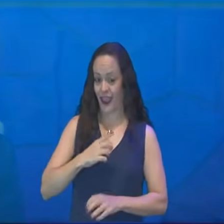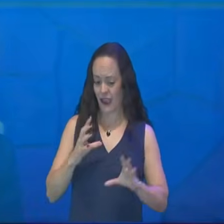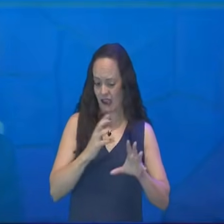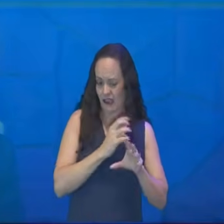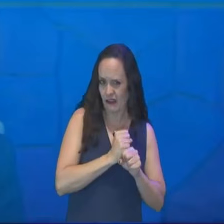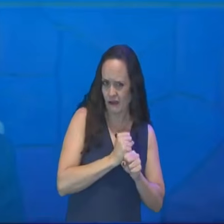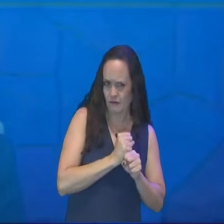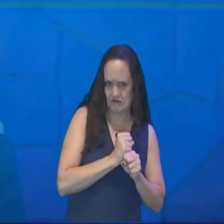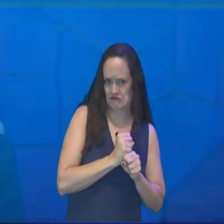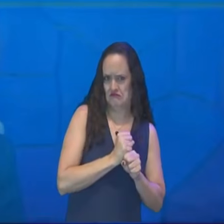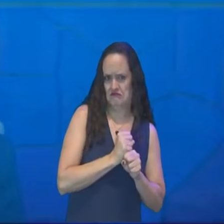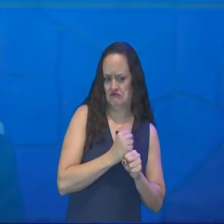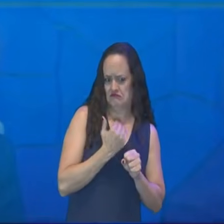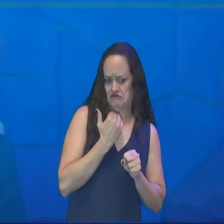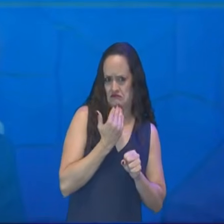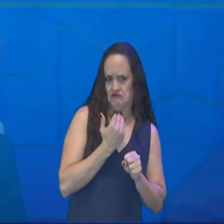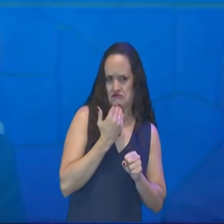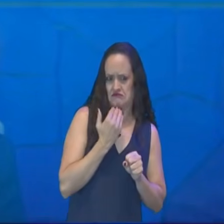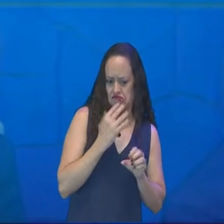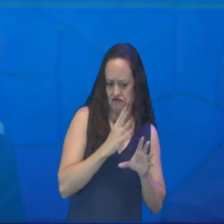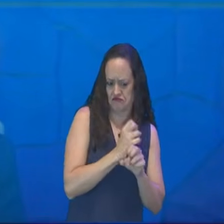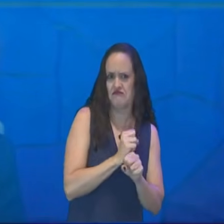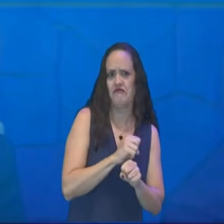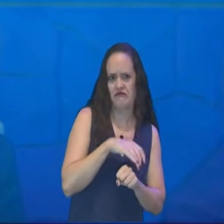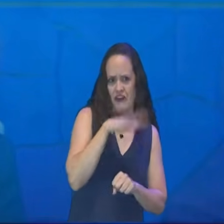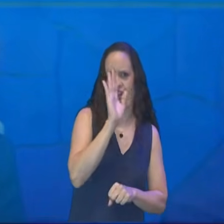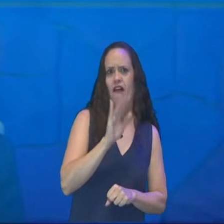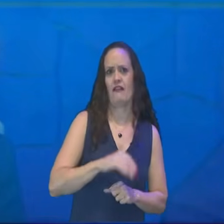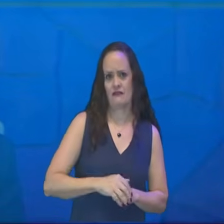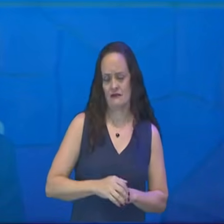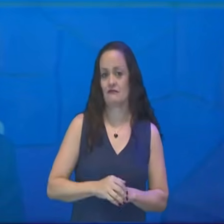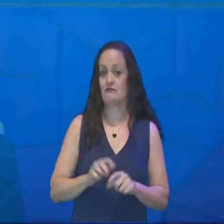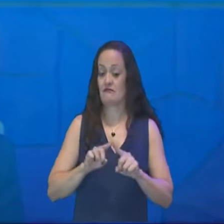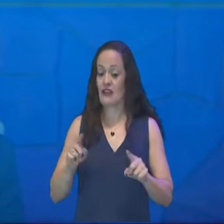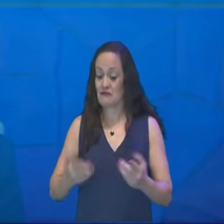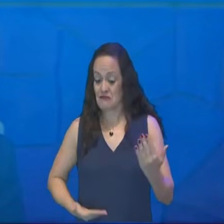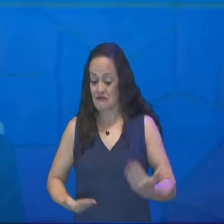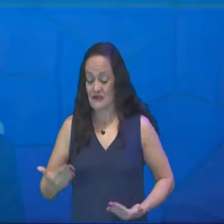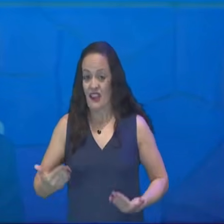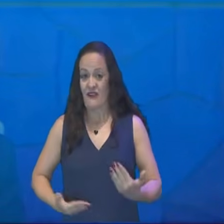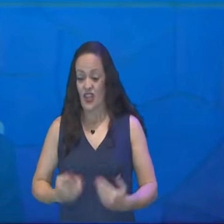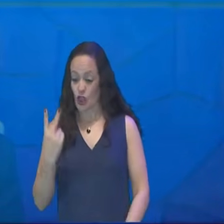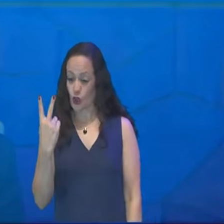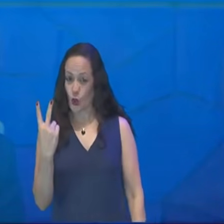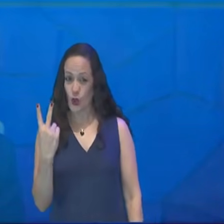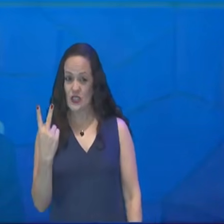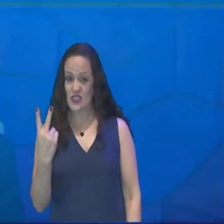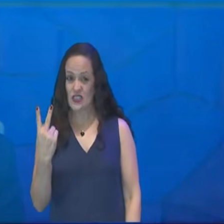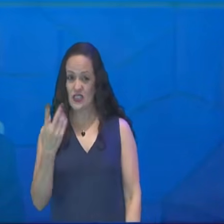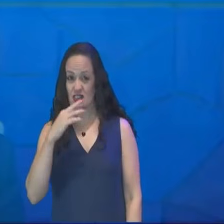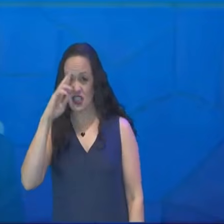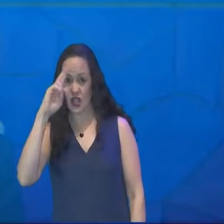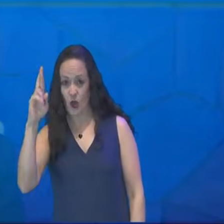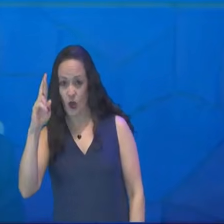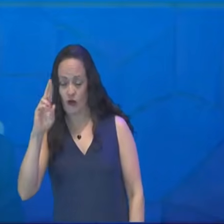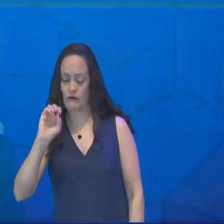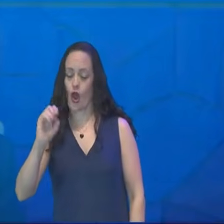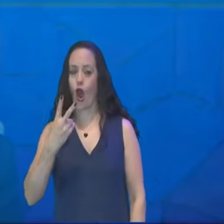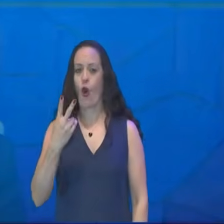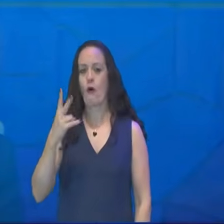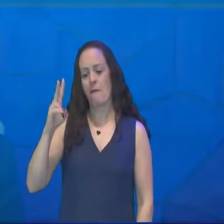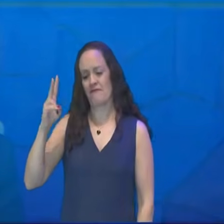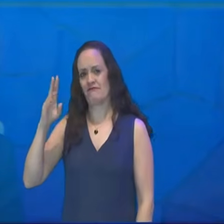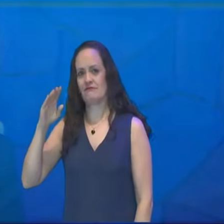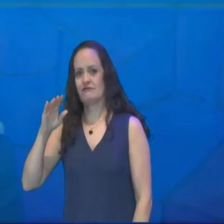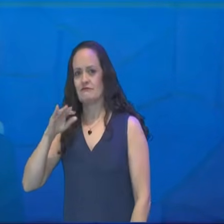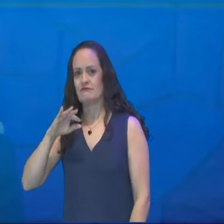trevas, que grandes trevas serão. Ninguém pode servir a dois senhores, porque ou odiará